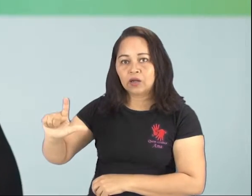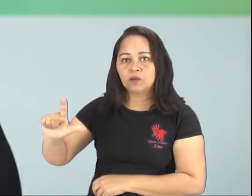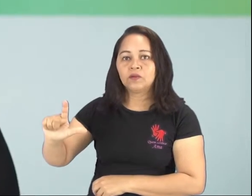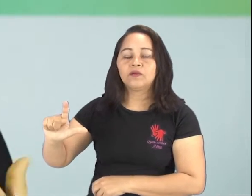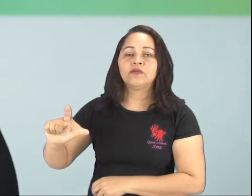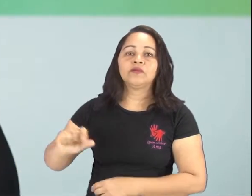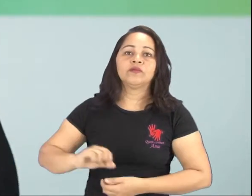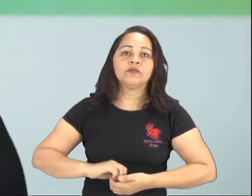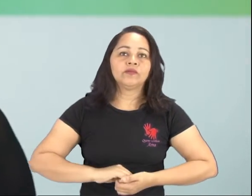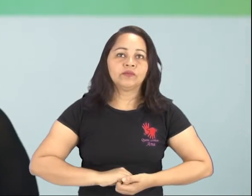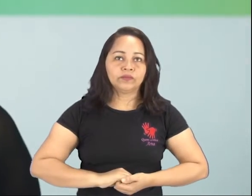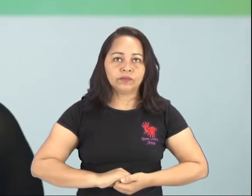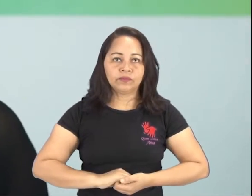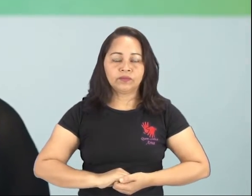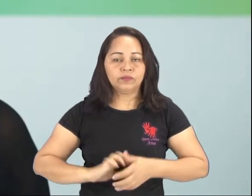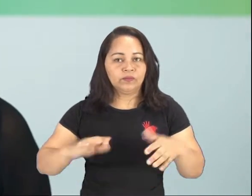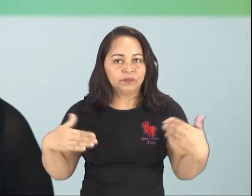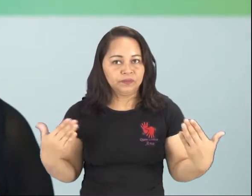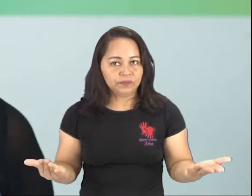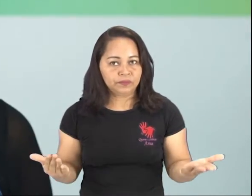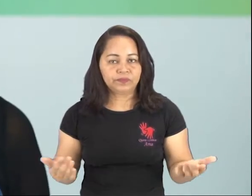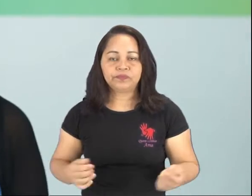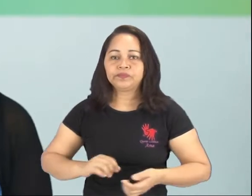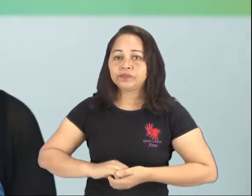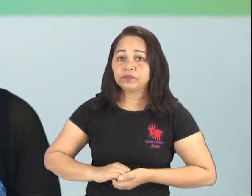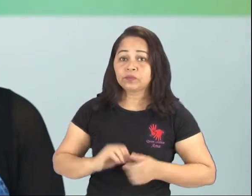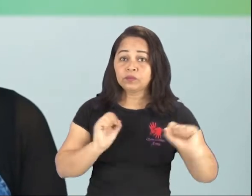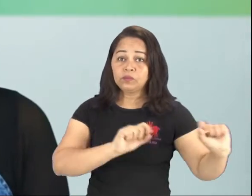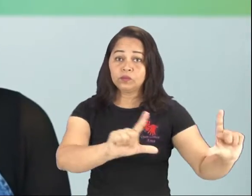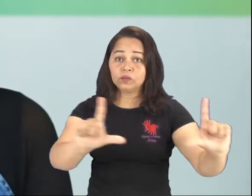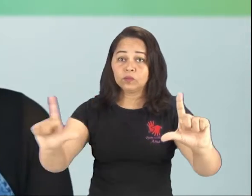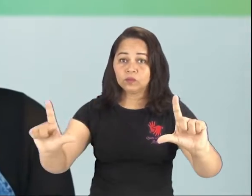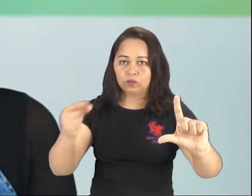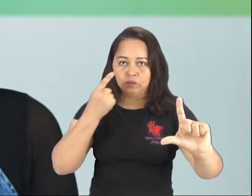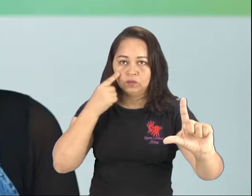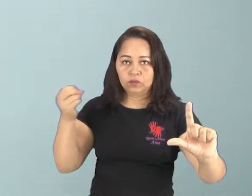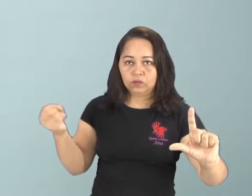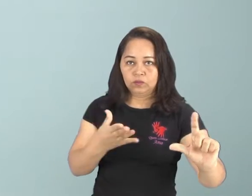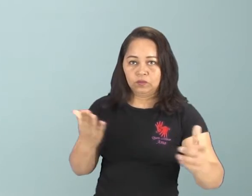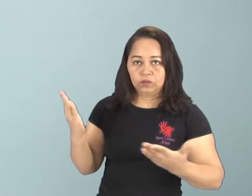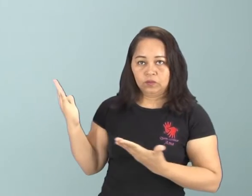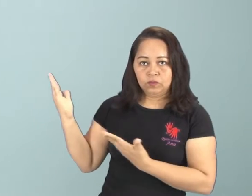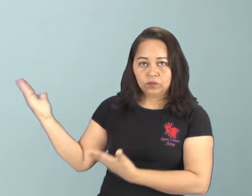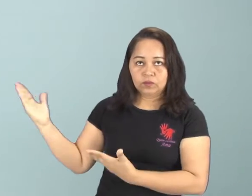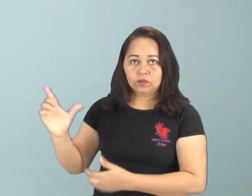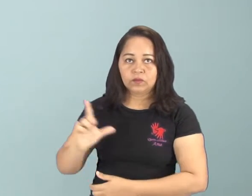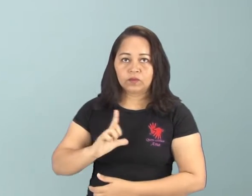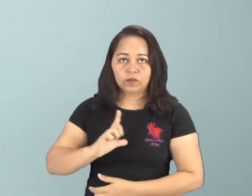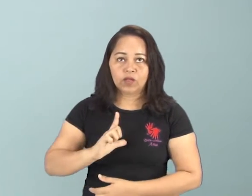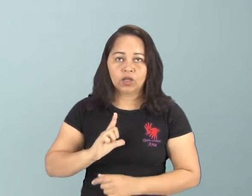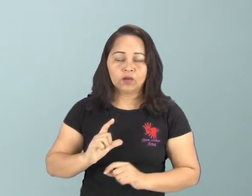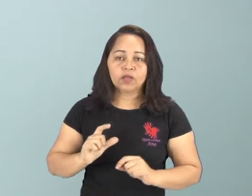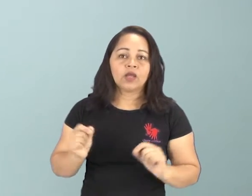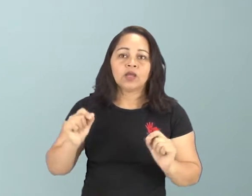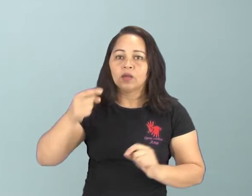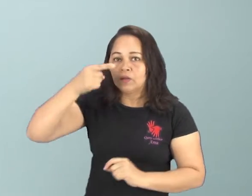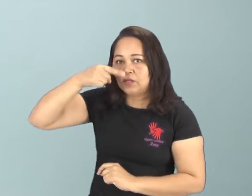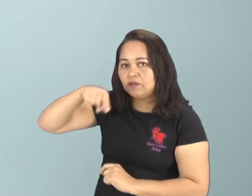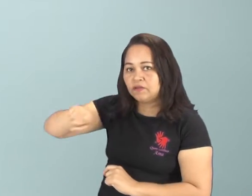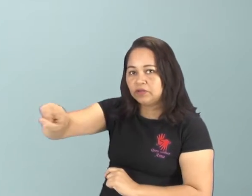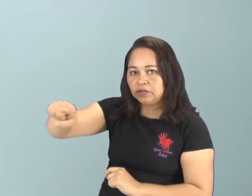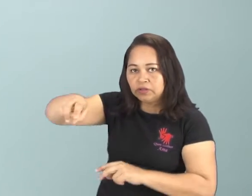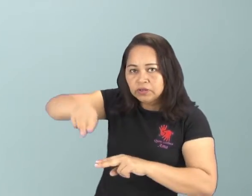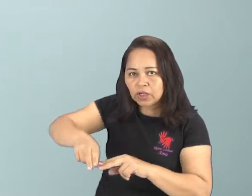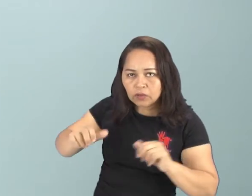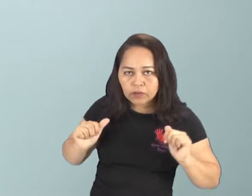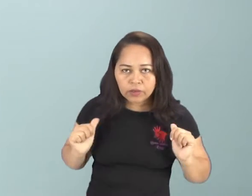certo? Então vamos lá. Esse longa-metragem que eu citei para vocês, Um Elefante Sentado Quieto, do diretor